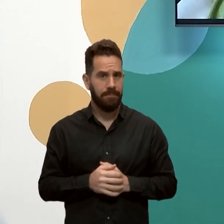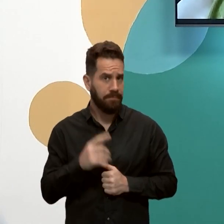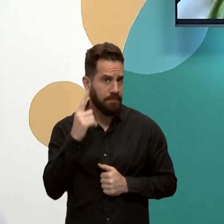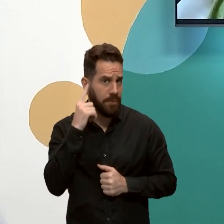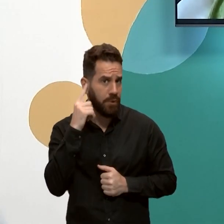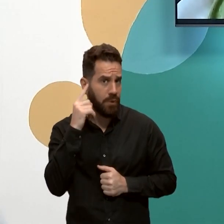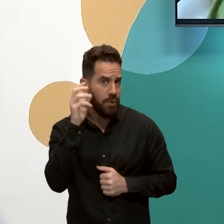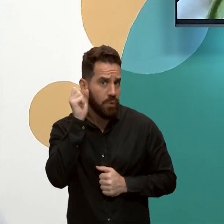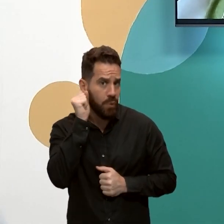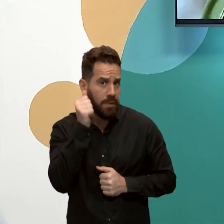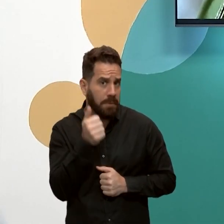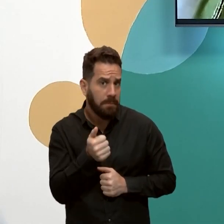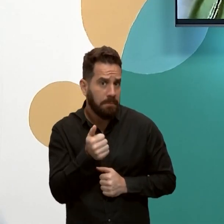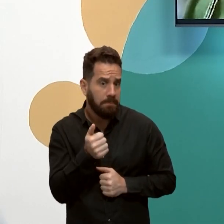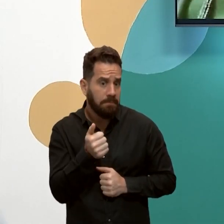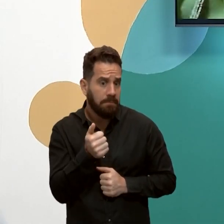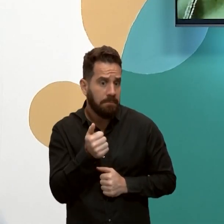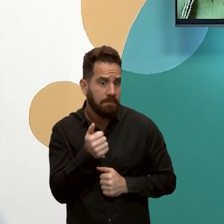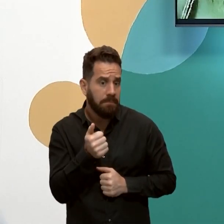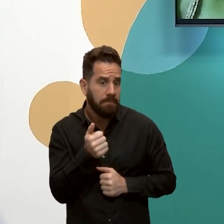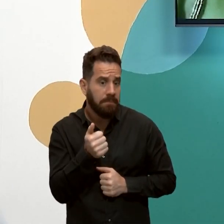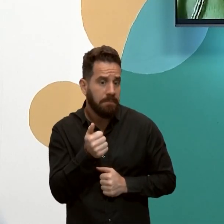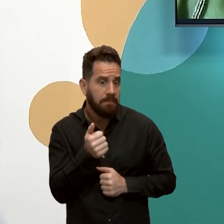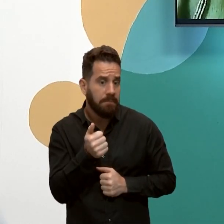Irene, você nos escuta?